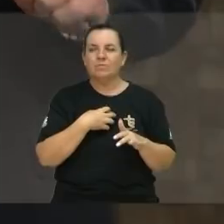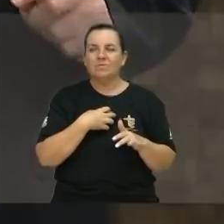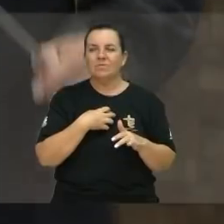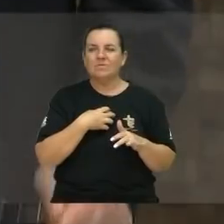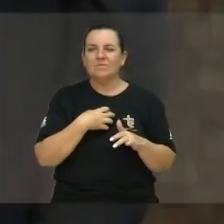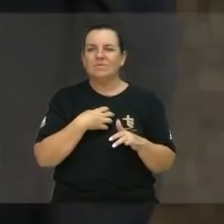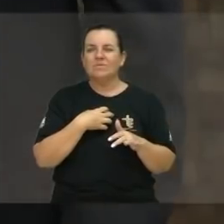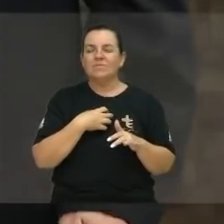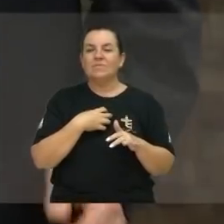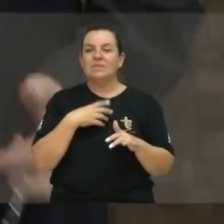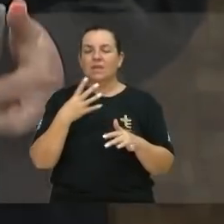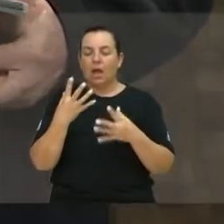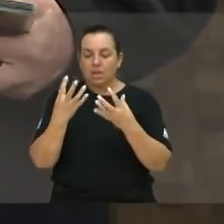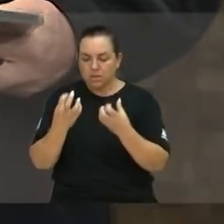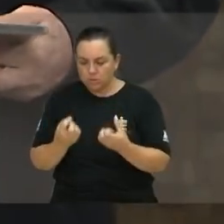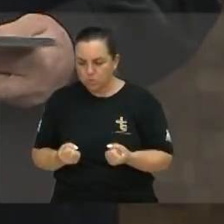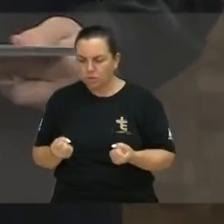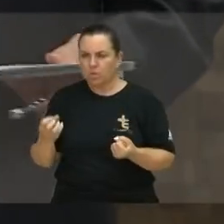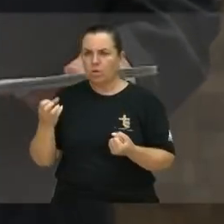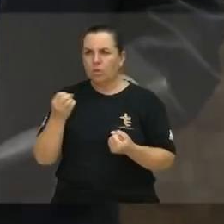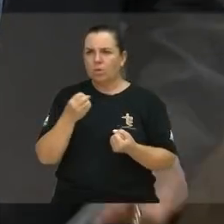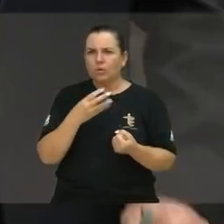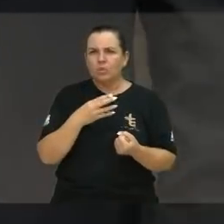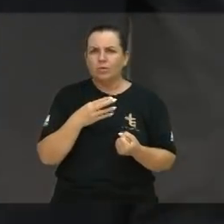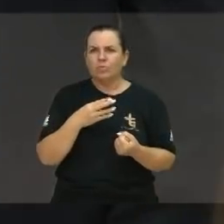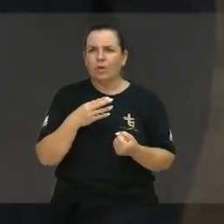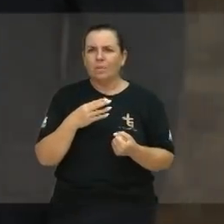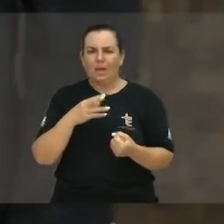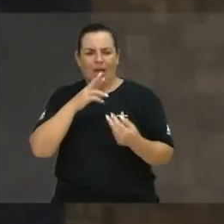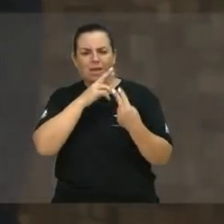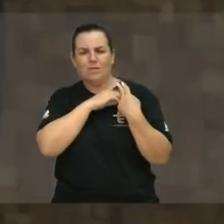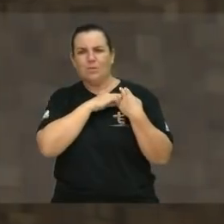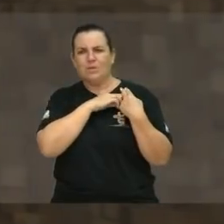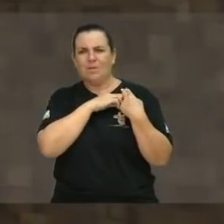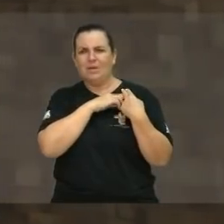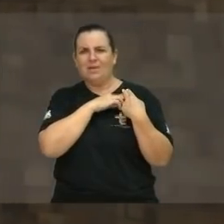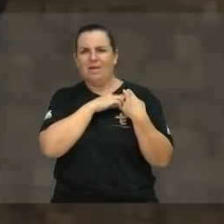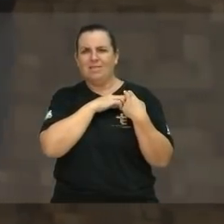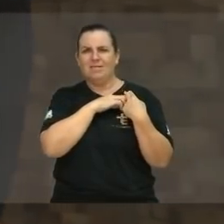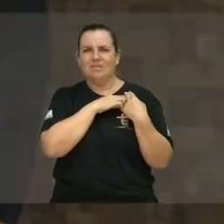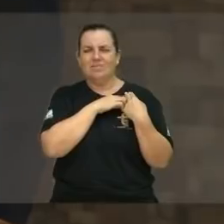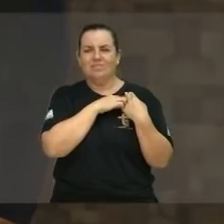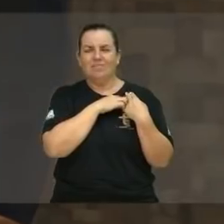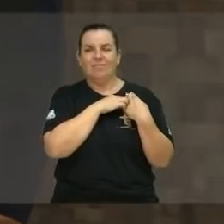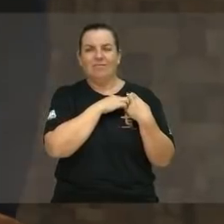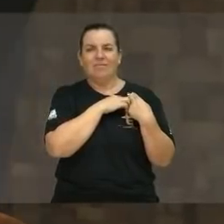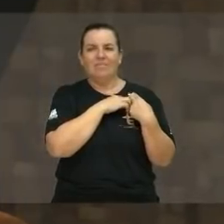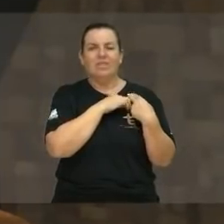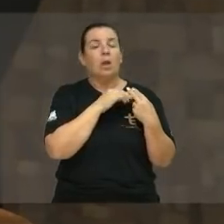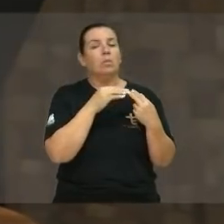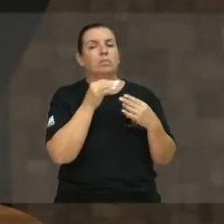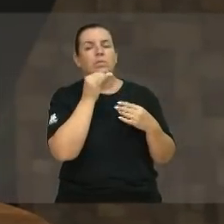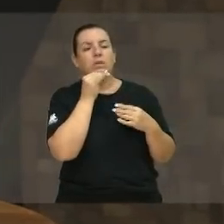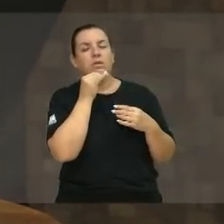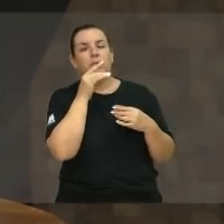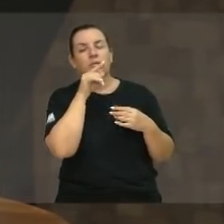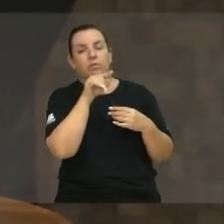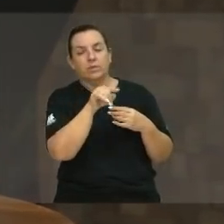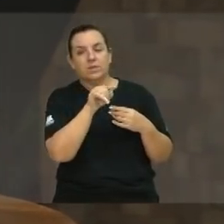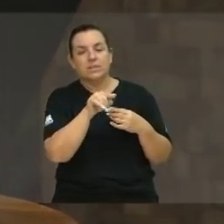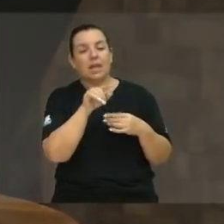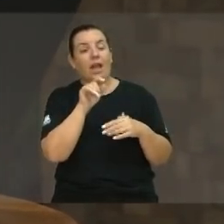quem assume uma nova competência isto é filhão você a quem o senhor